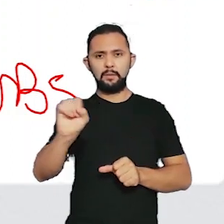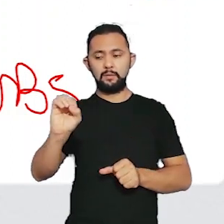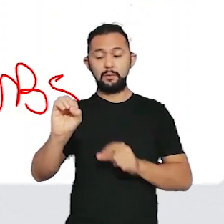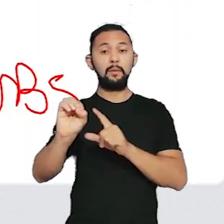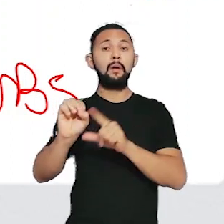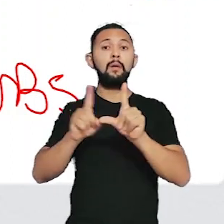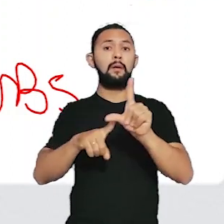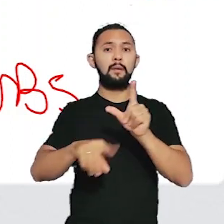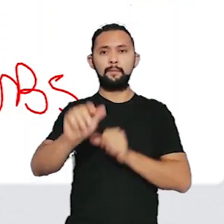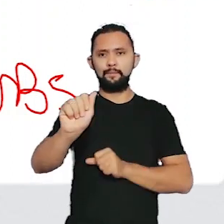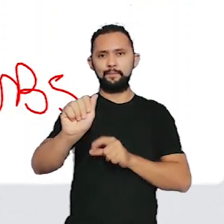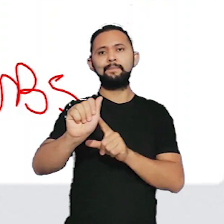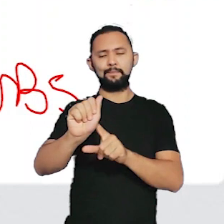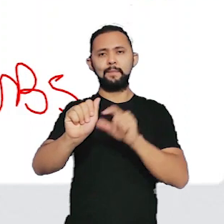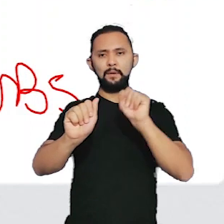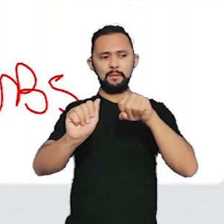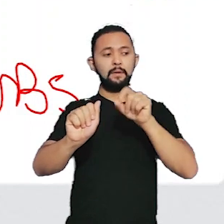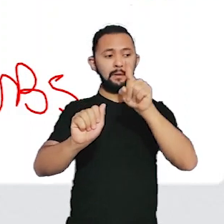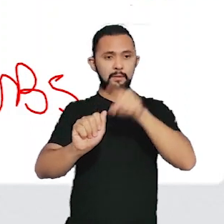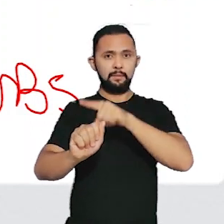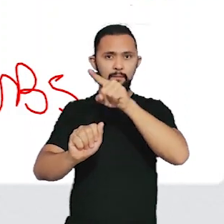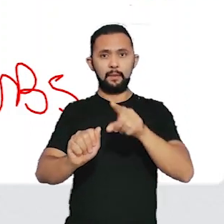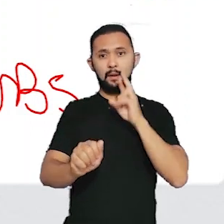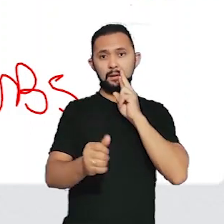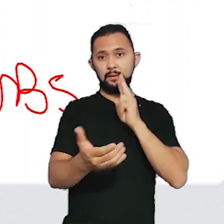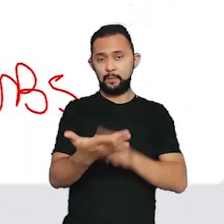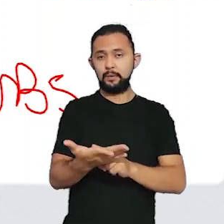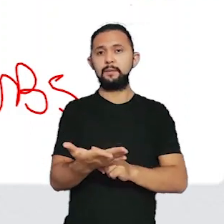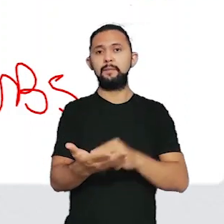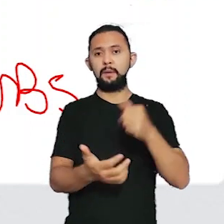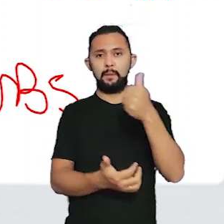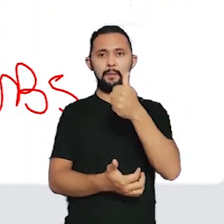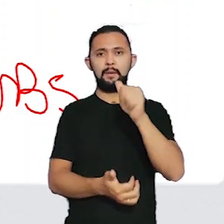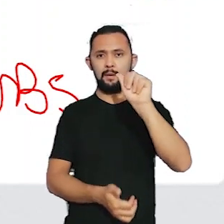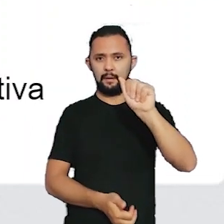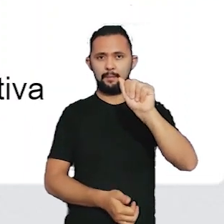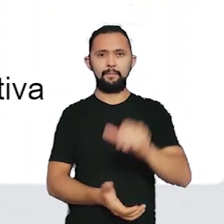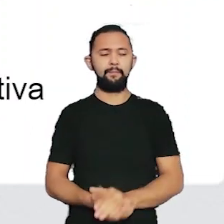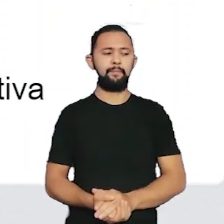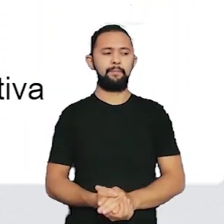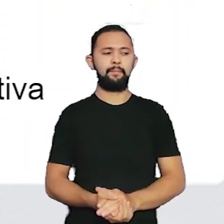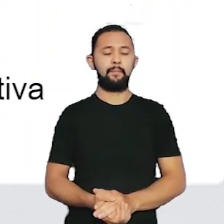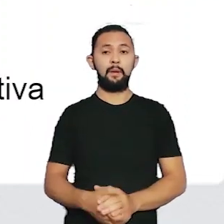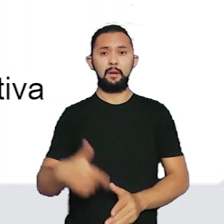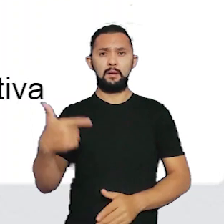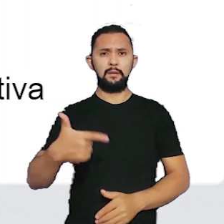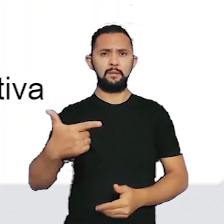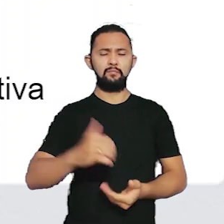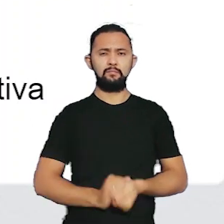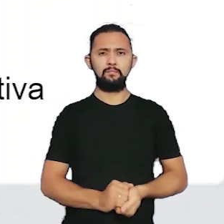questão, letra A, tá? Então, a primeira questão é a letra A. Vamos aí para a segunda.